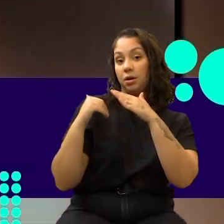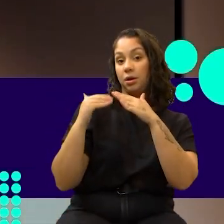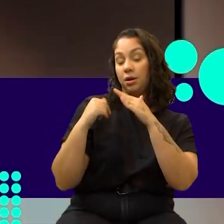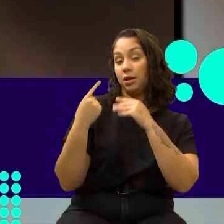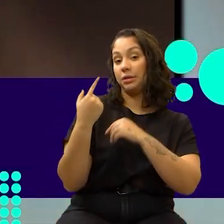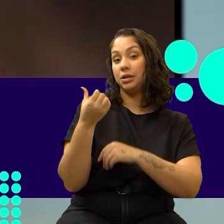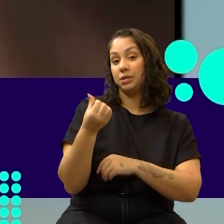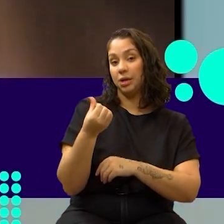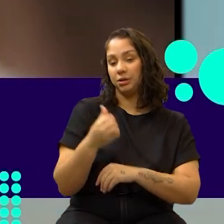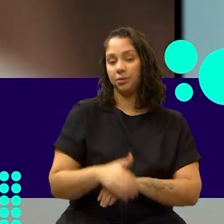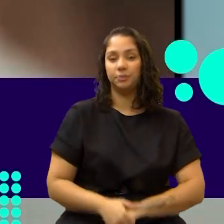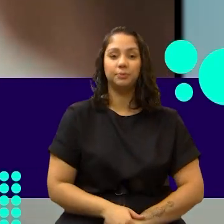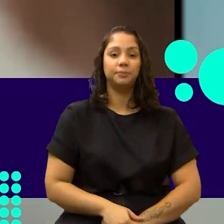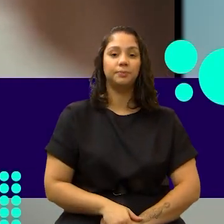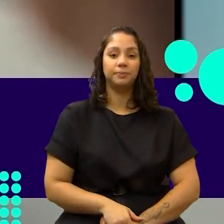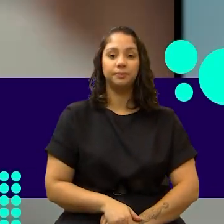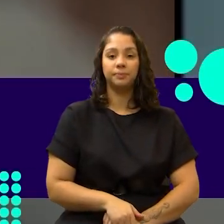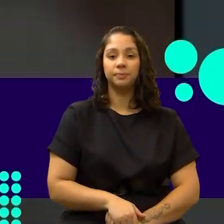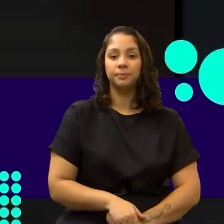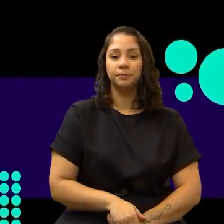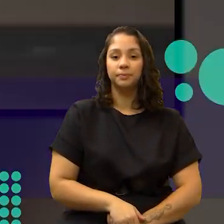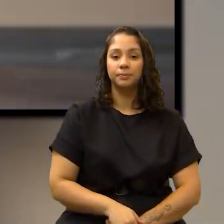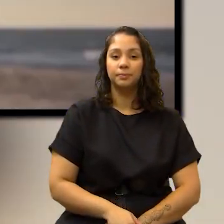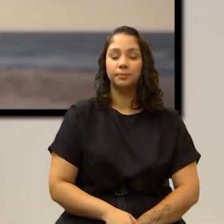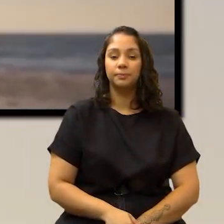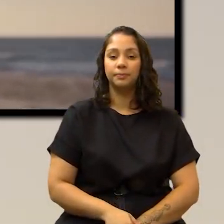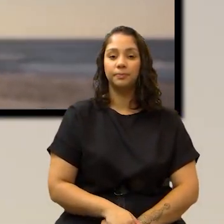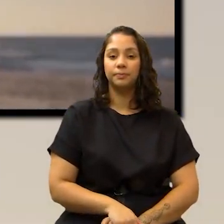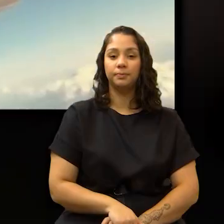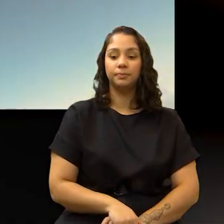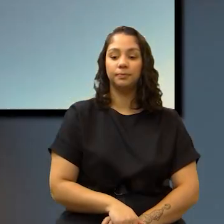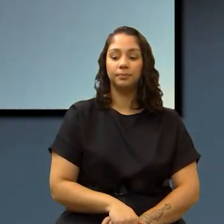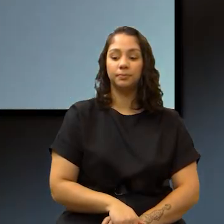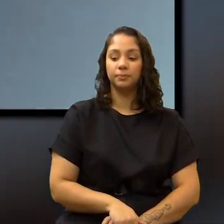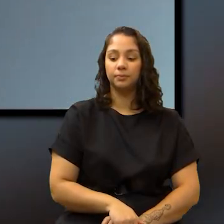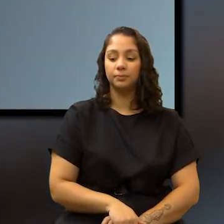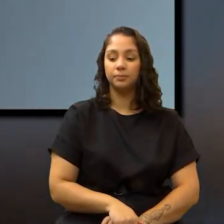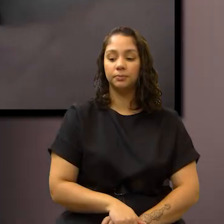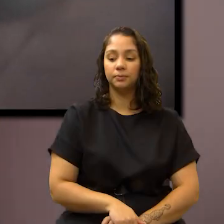A classificação indicativa é 16 anos.